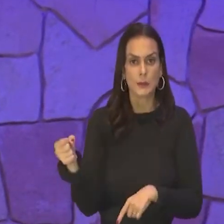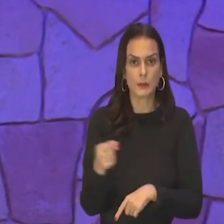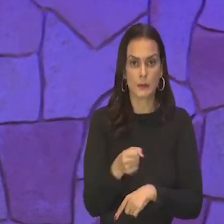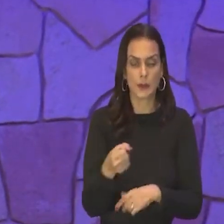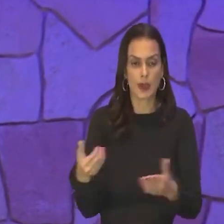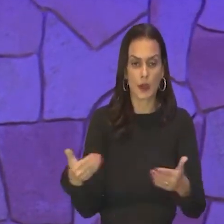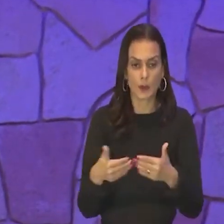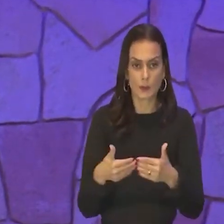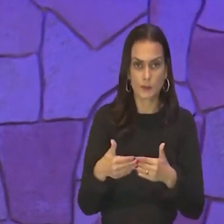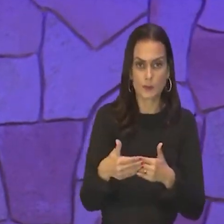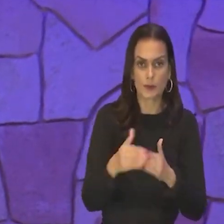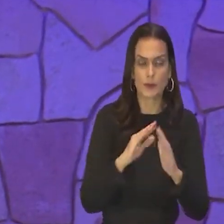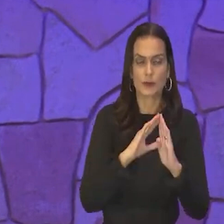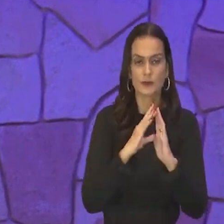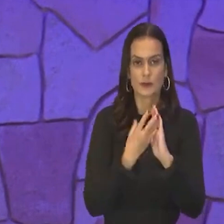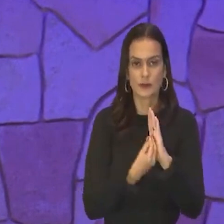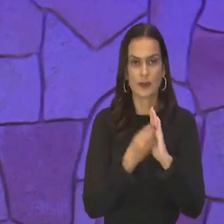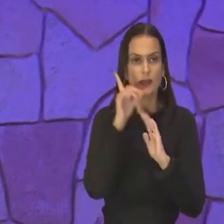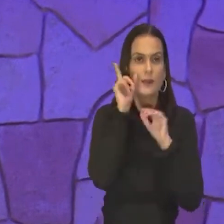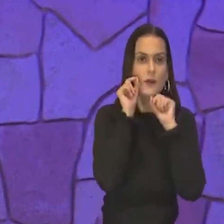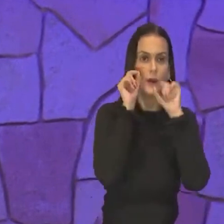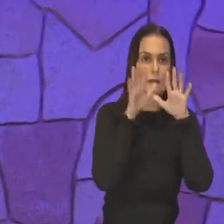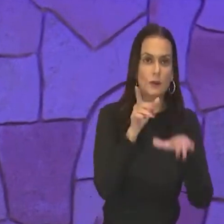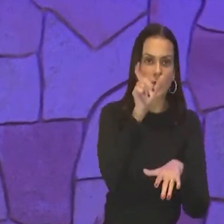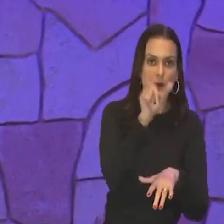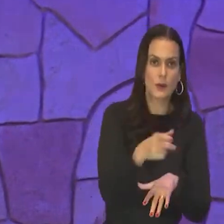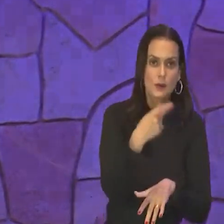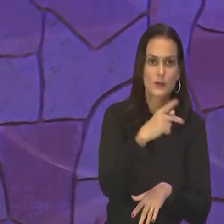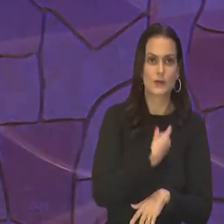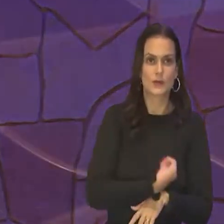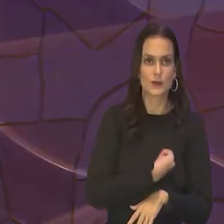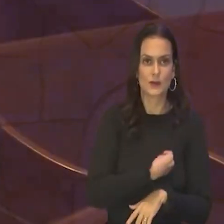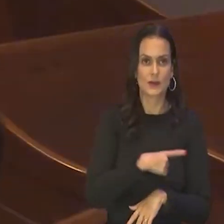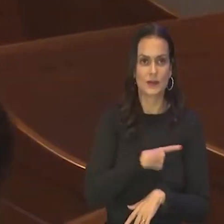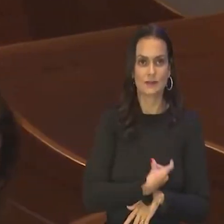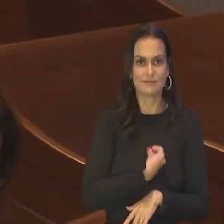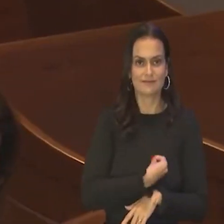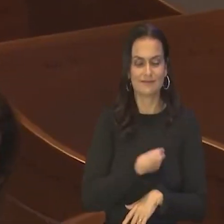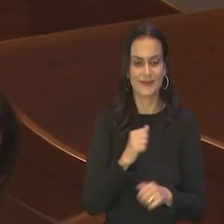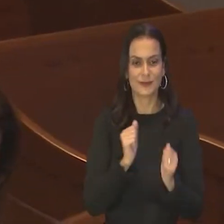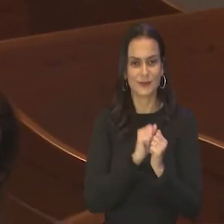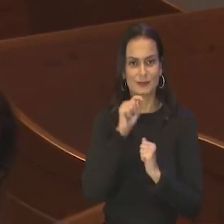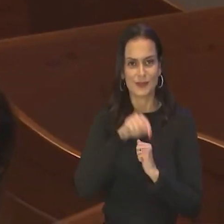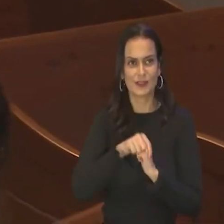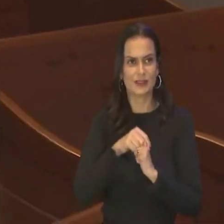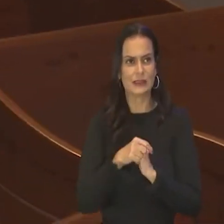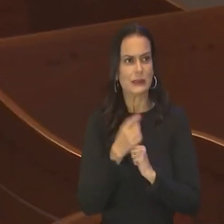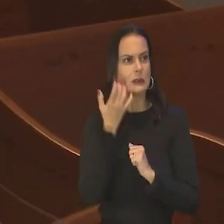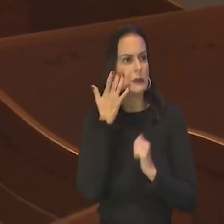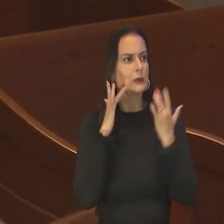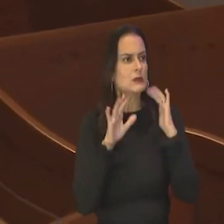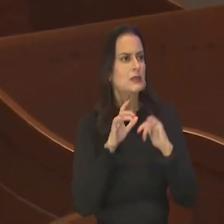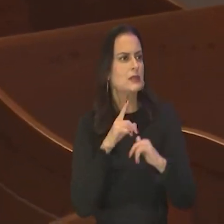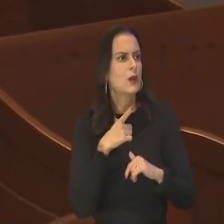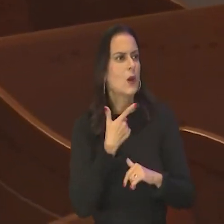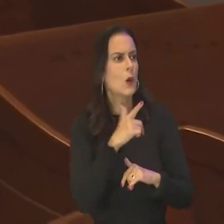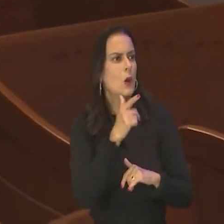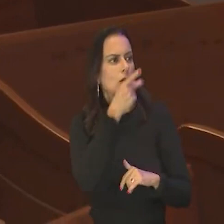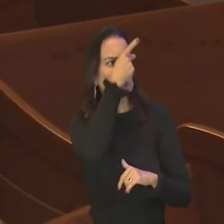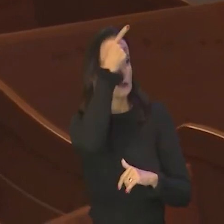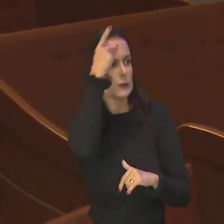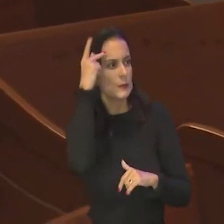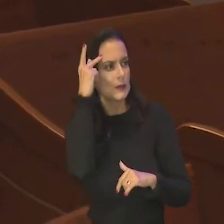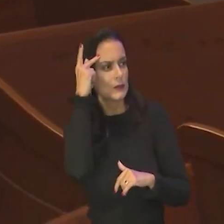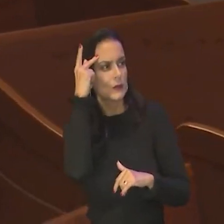igreja, e que Deus o abençoe. Uma alegria tê-lo aqui conosco, meu irmão. Não sei se a nossa irmã de Guarulhos está presente, ela